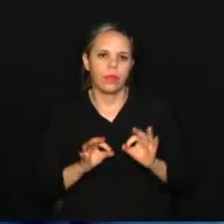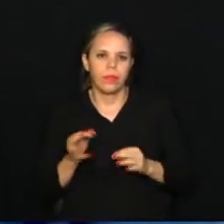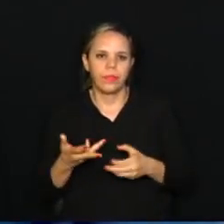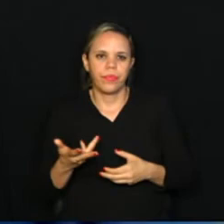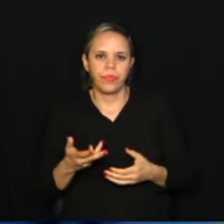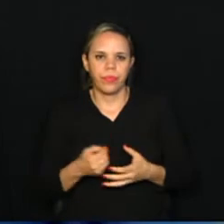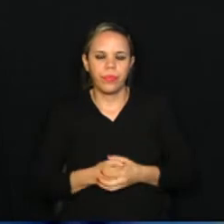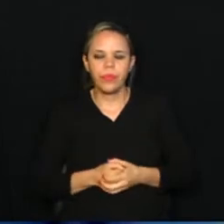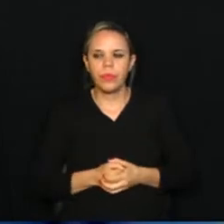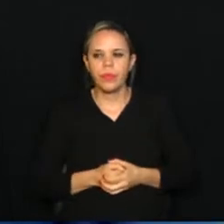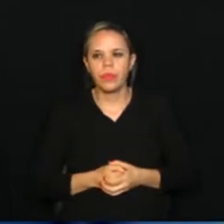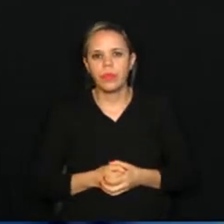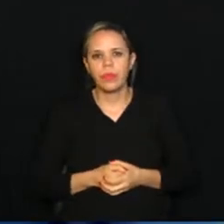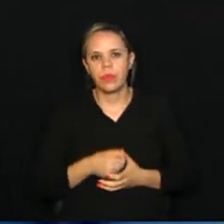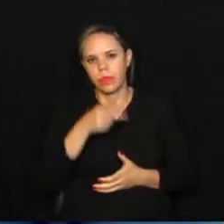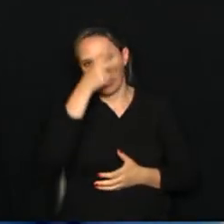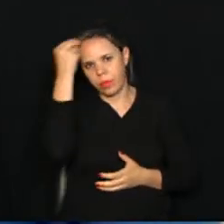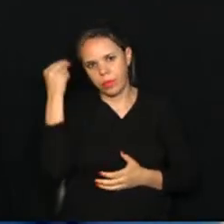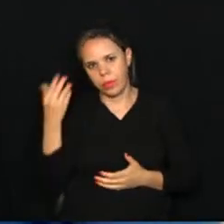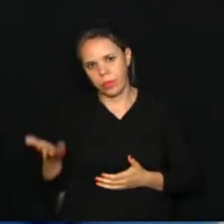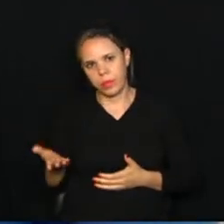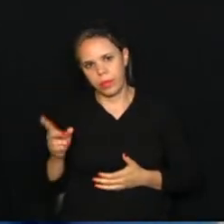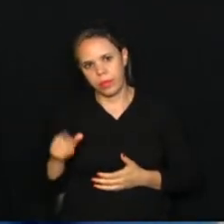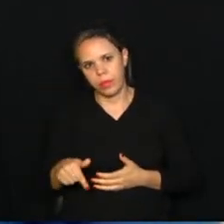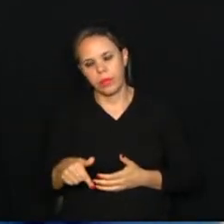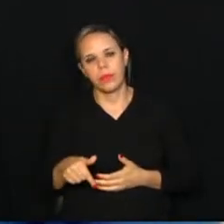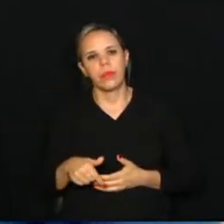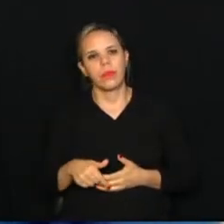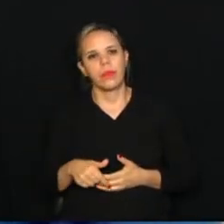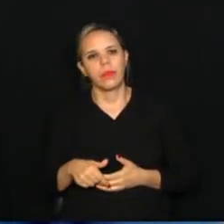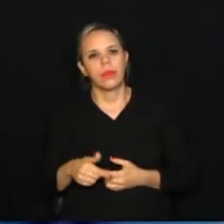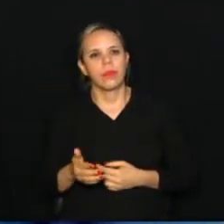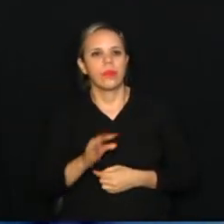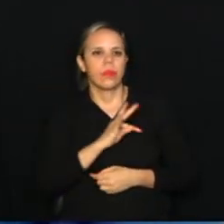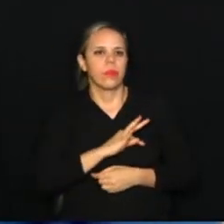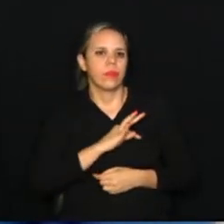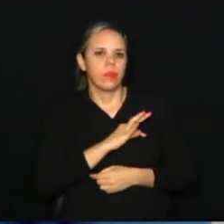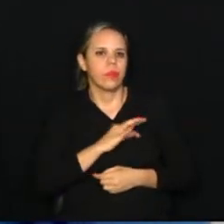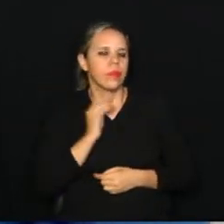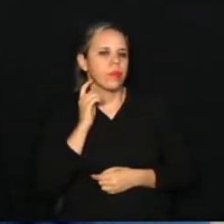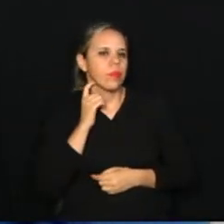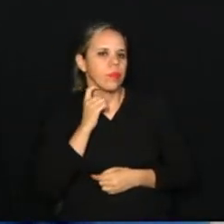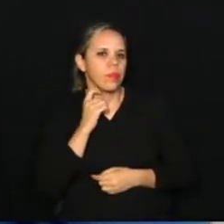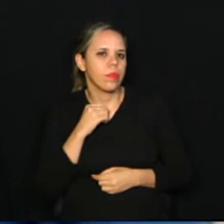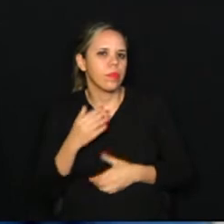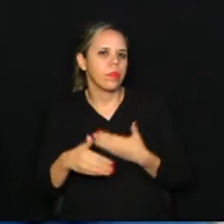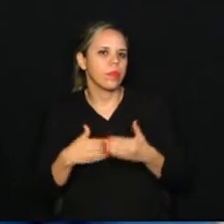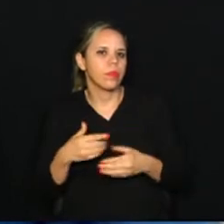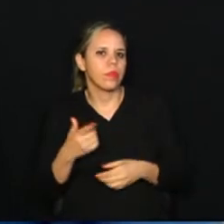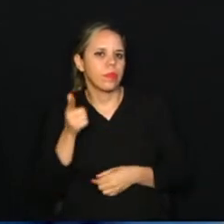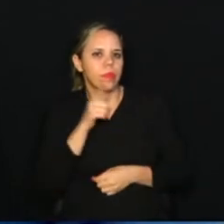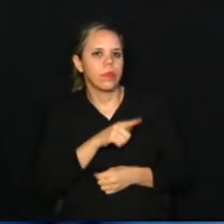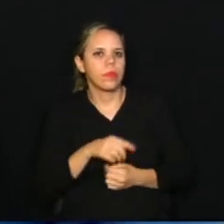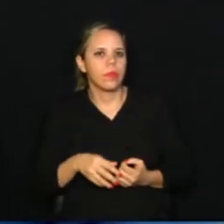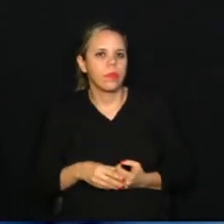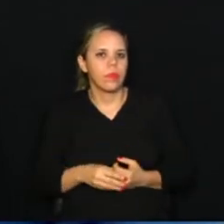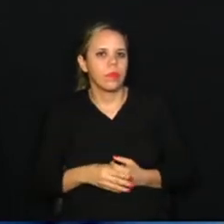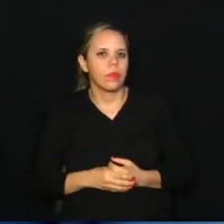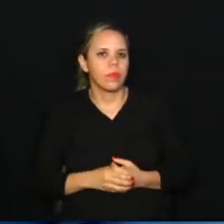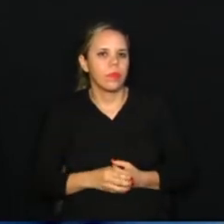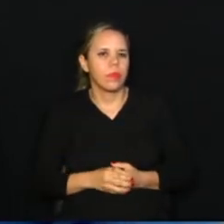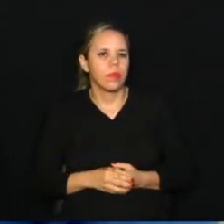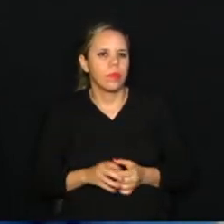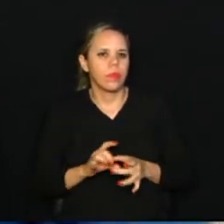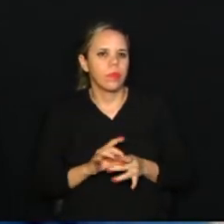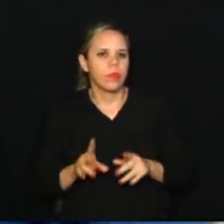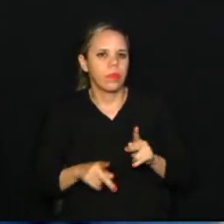desburocratização da prefeitura. Então, é através dessas técnicas, desses processos, que a gente consegue permitir